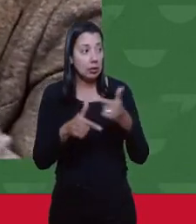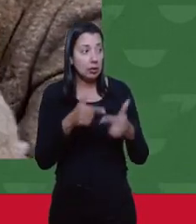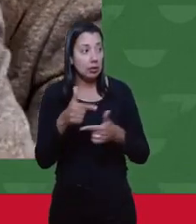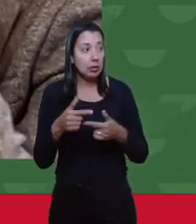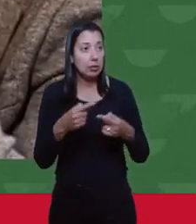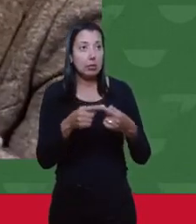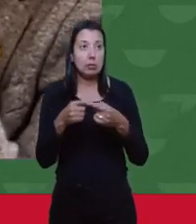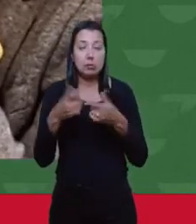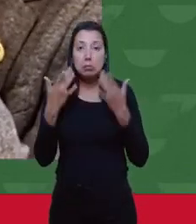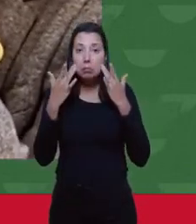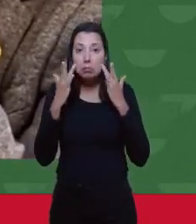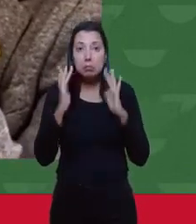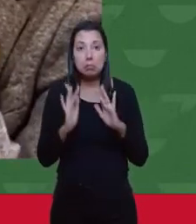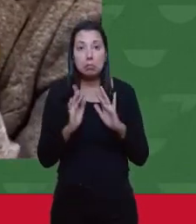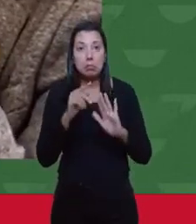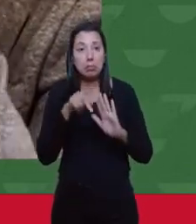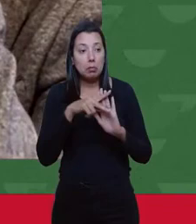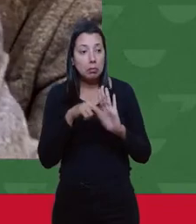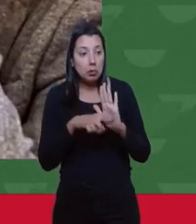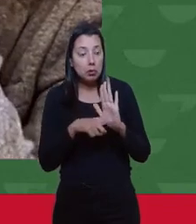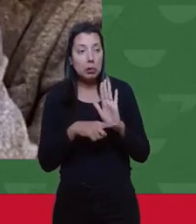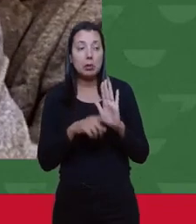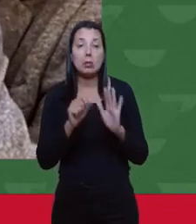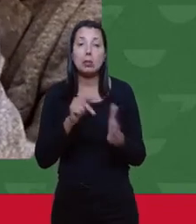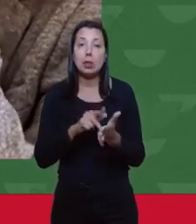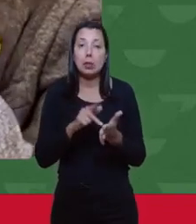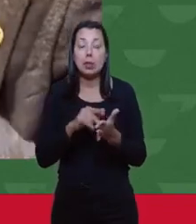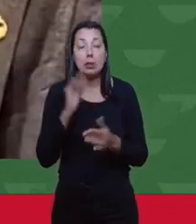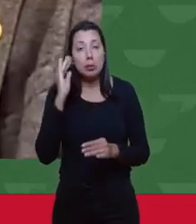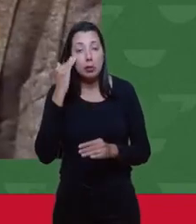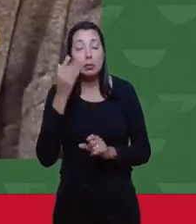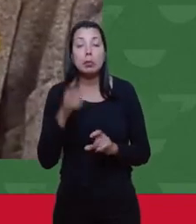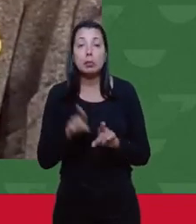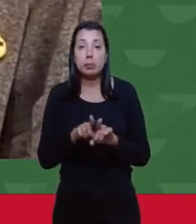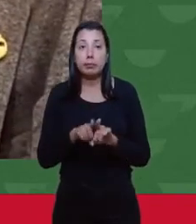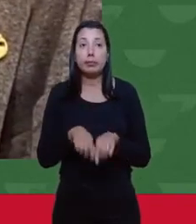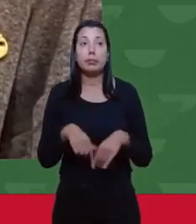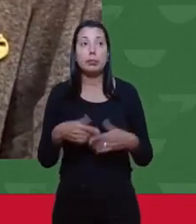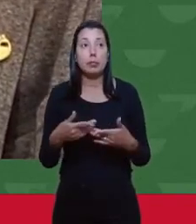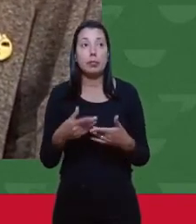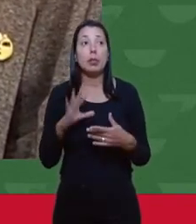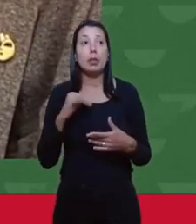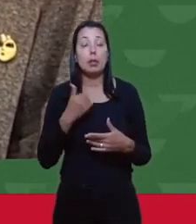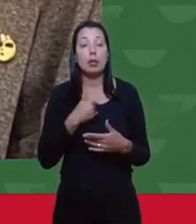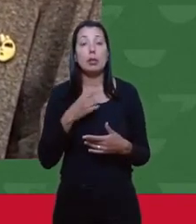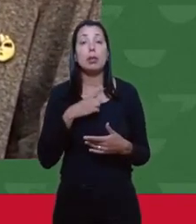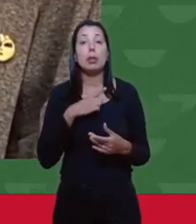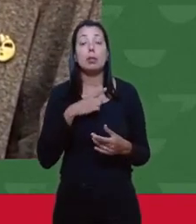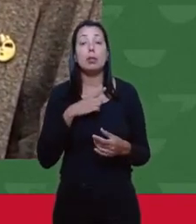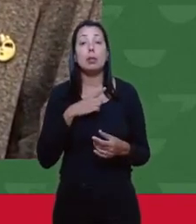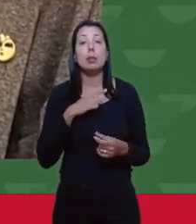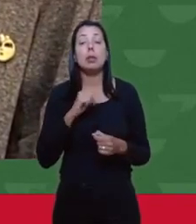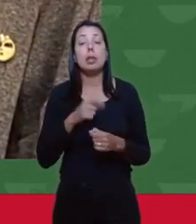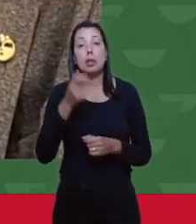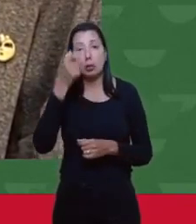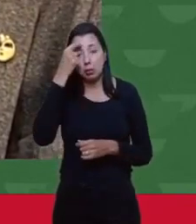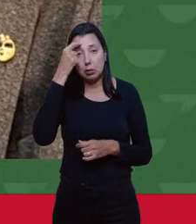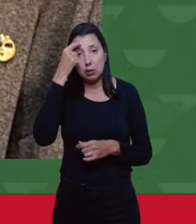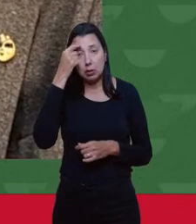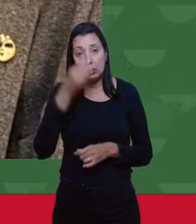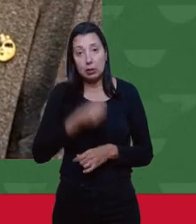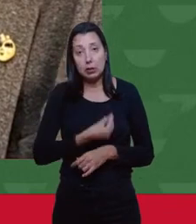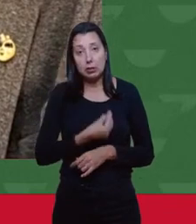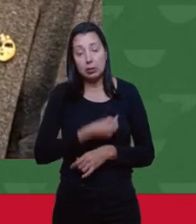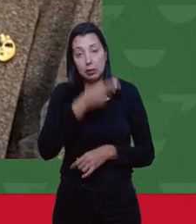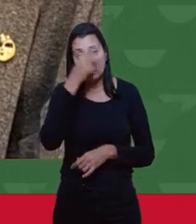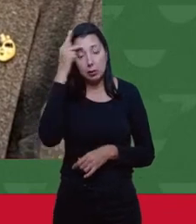conceitos, né? E o nosso programa hoje é para ser exatamente essa compreensão também, né? Para que a gente tenha na consciência, na vida das